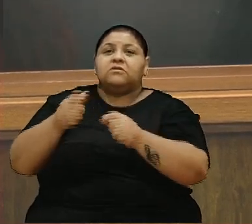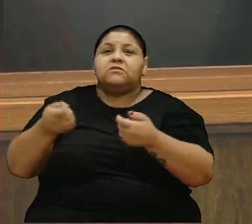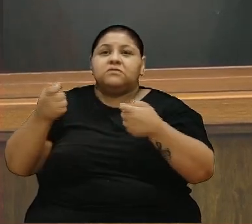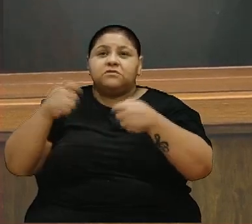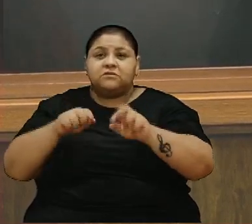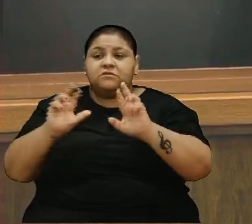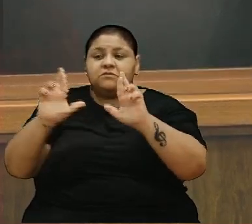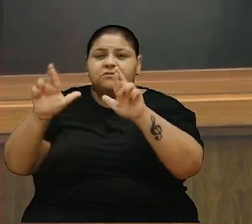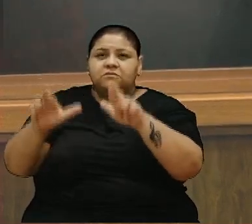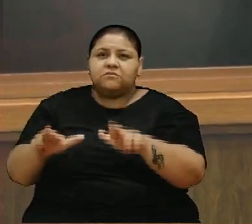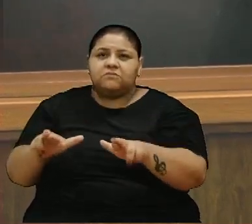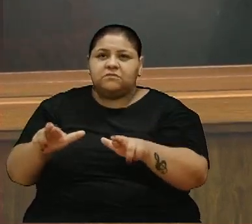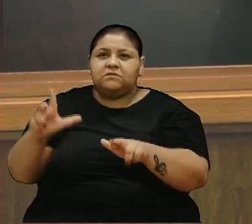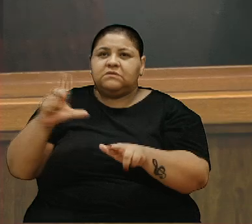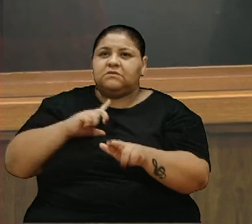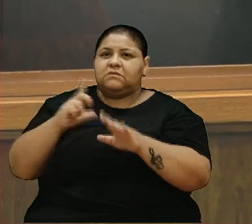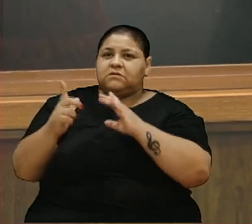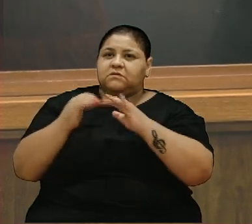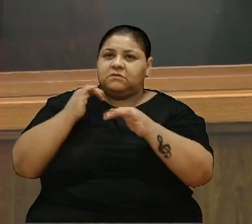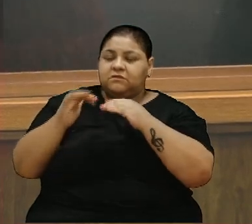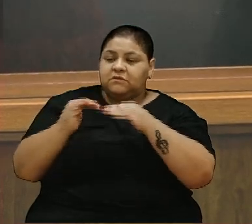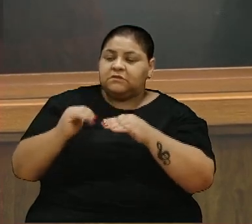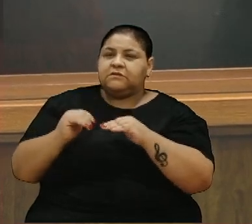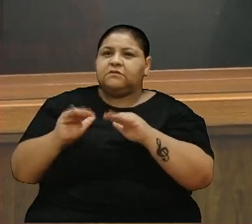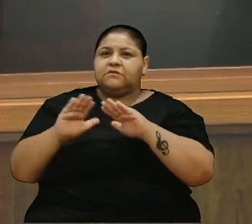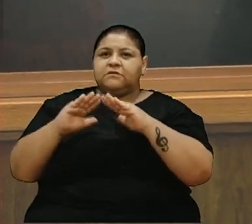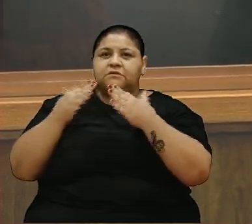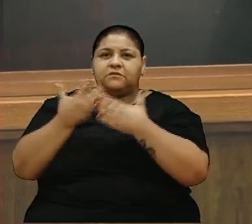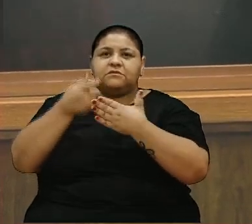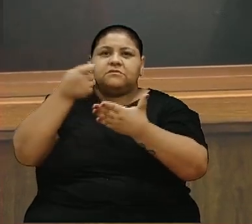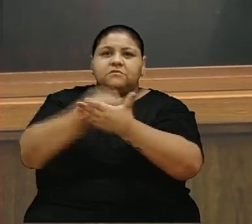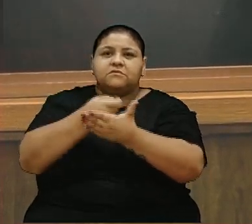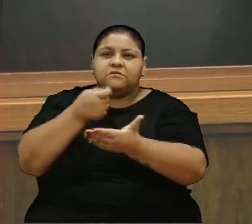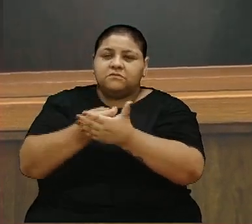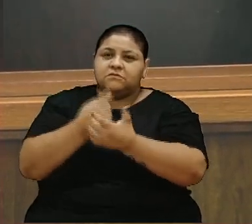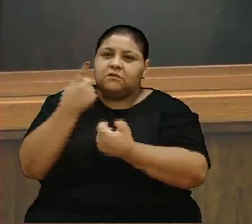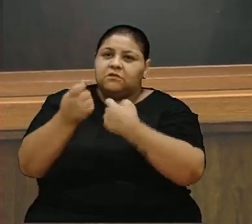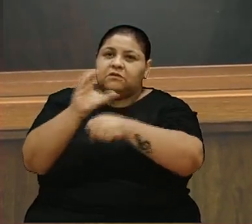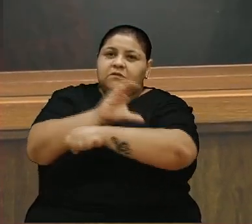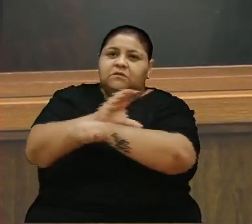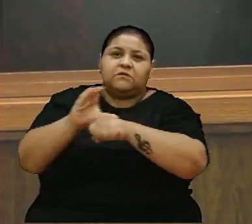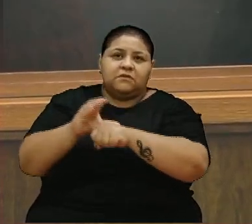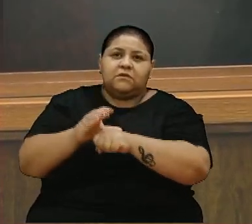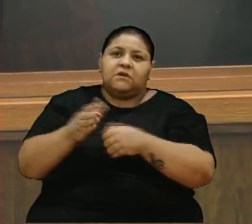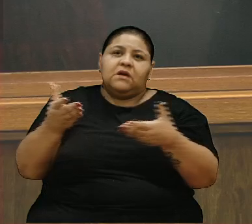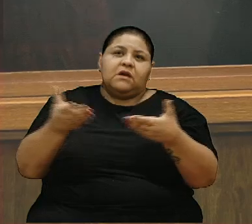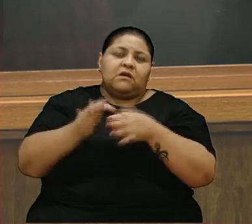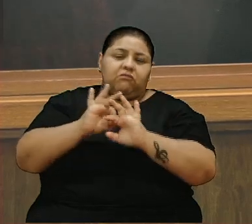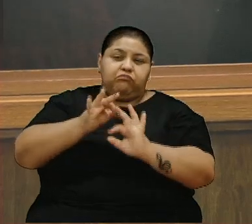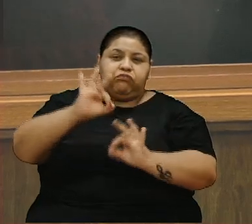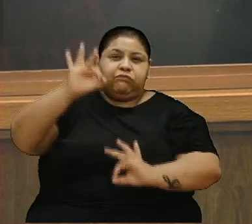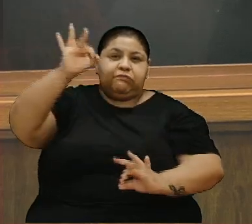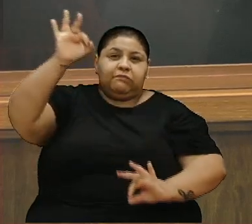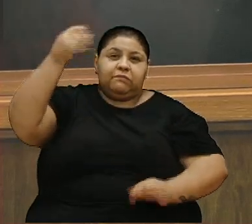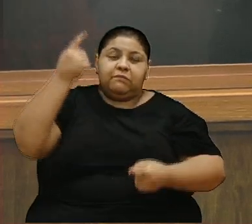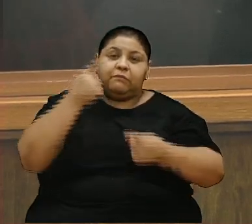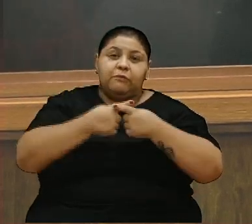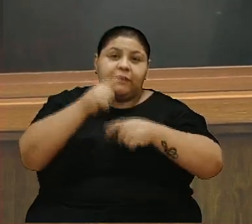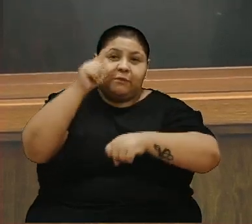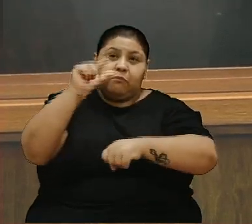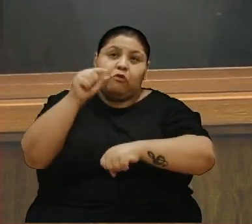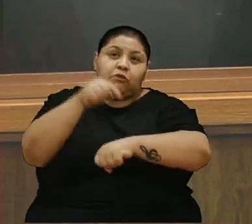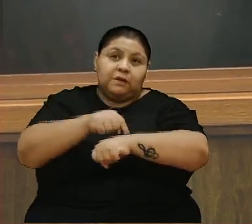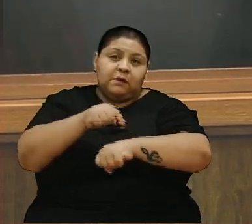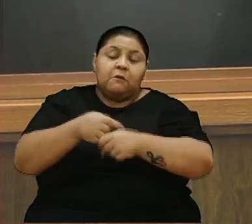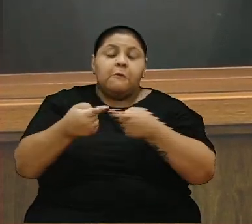da região. Teve mobilização de estudantes na luta por alguns cursos. Eu não vou historiar aqui, até porque tem pouco tempo.